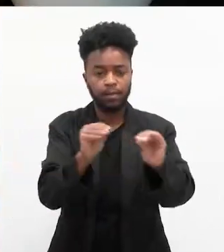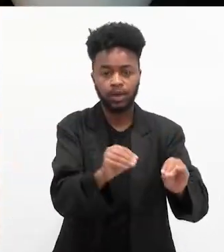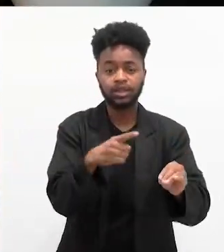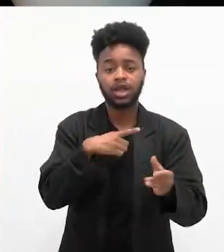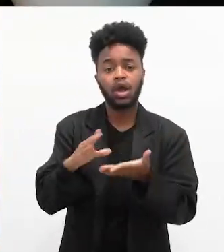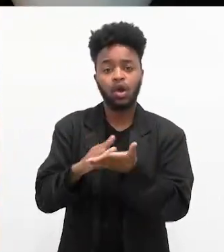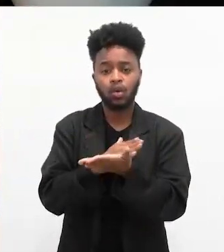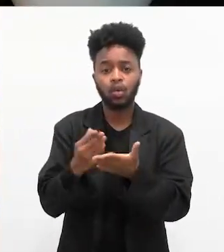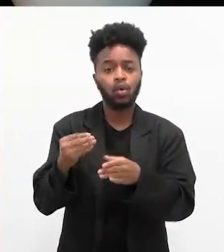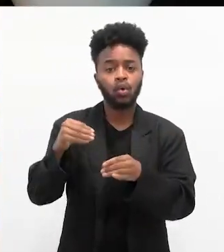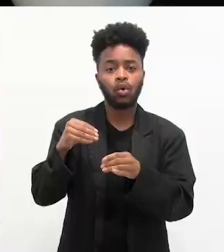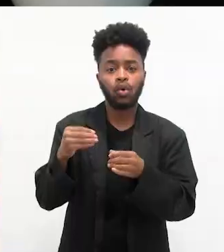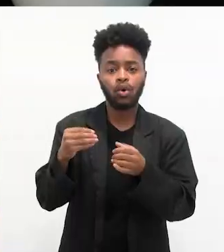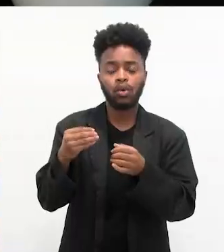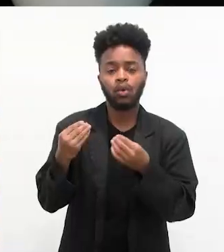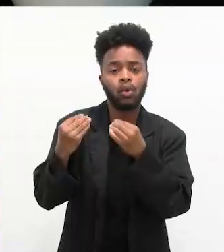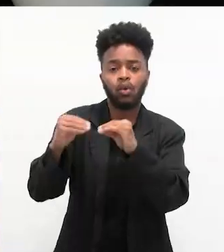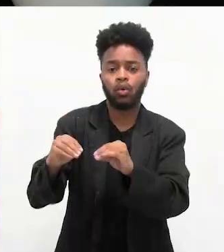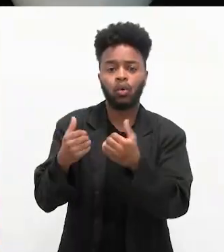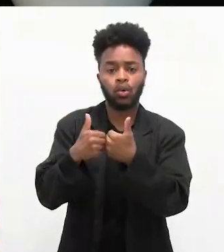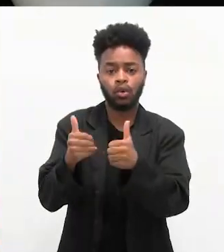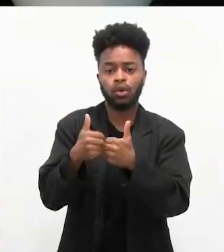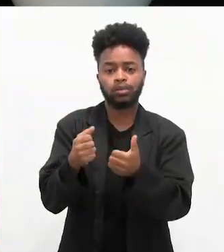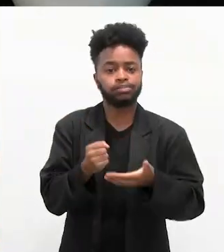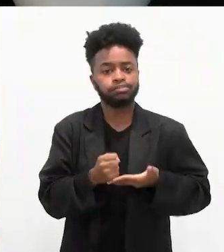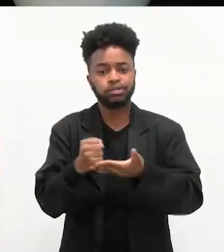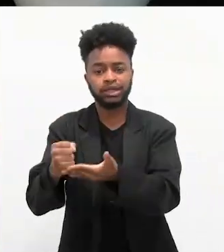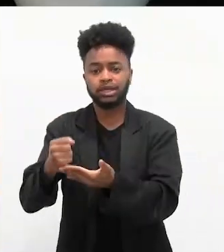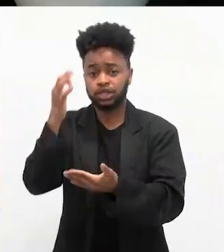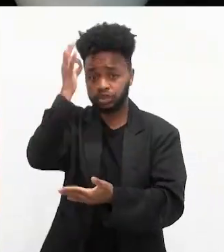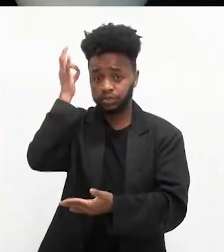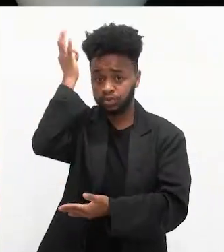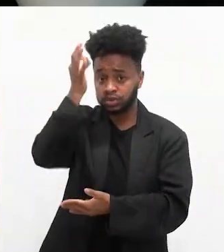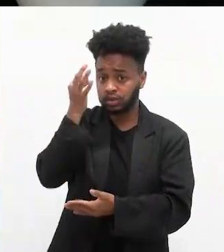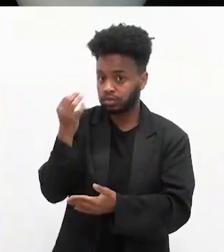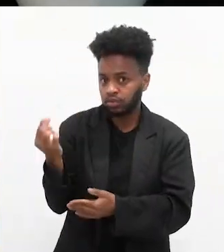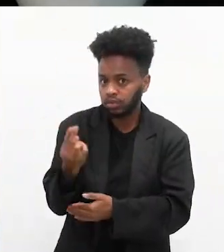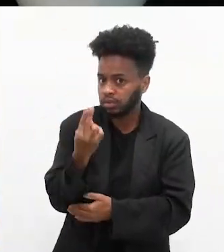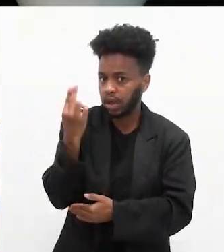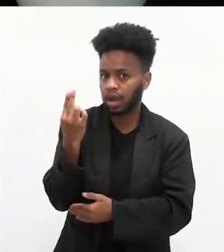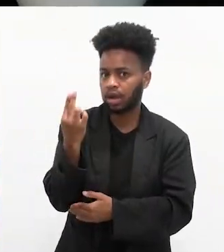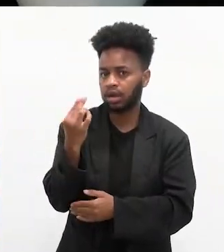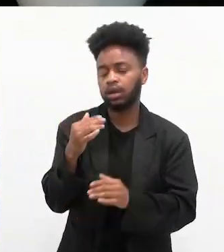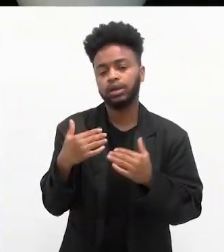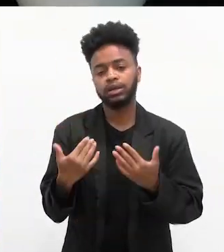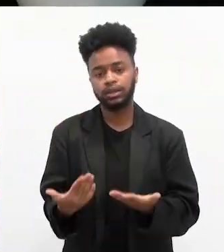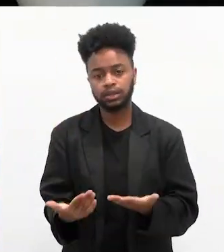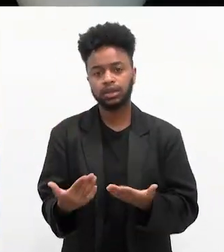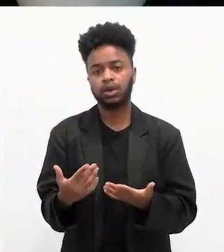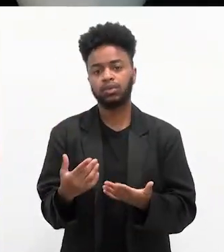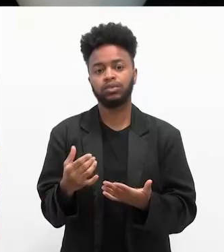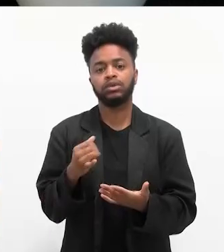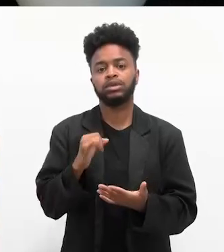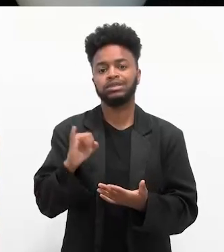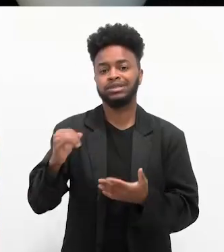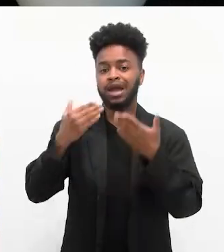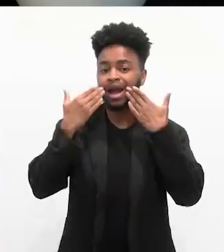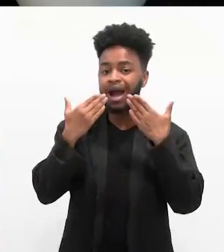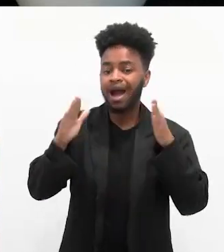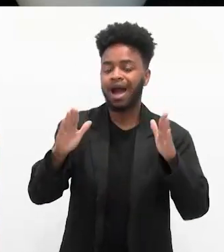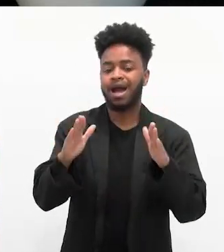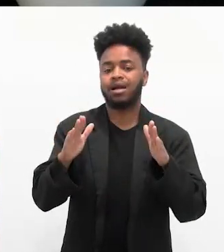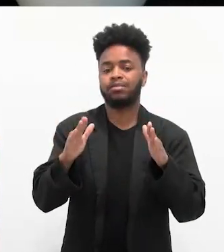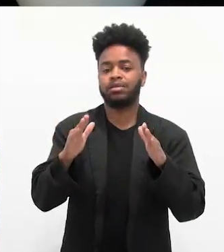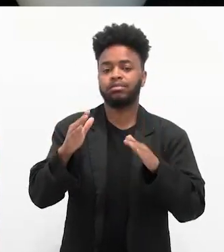joga para lá. Já teve prefeito que botou dentro do ônibus e mandou para o Espírito Santo. Então, assim, isso não existe. E quando ele faz